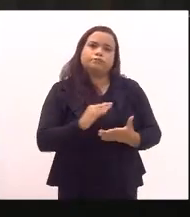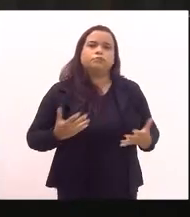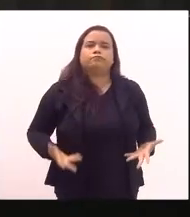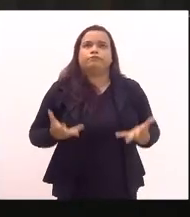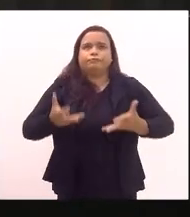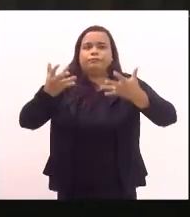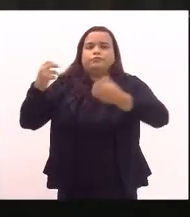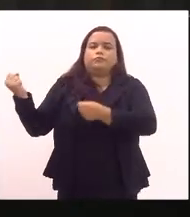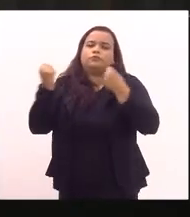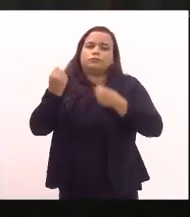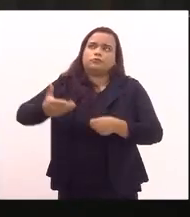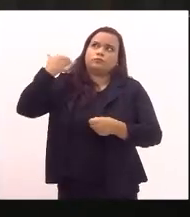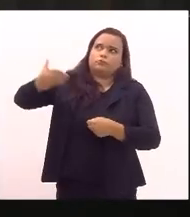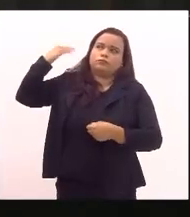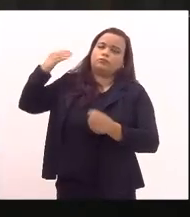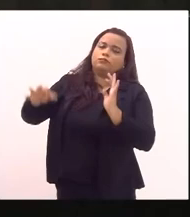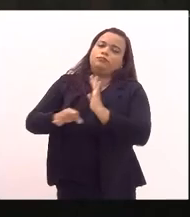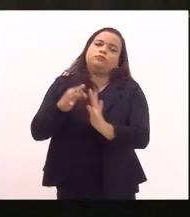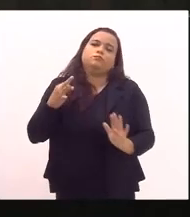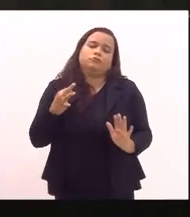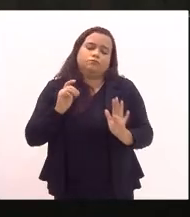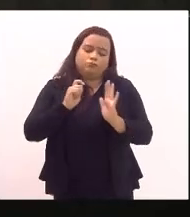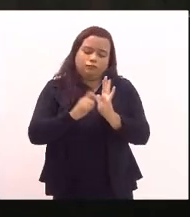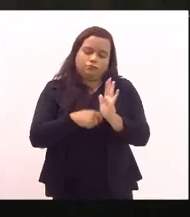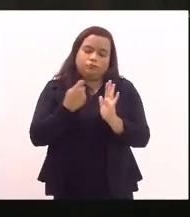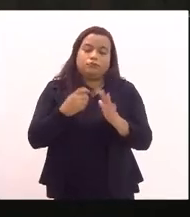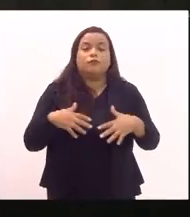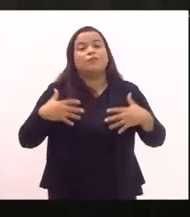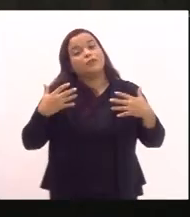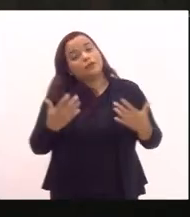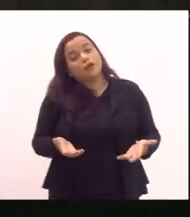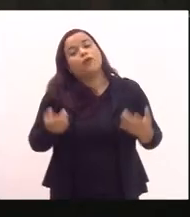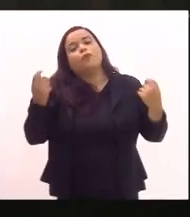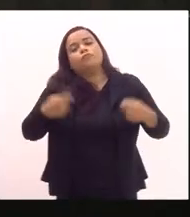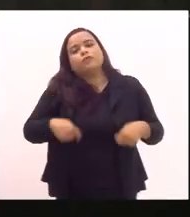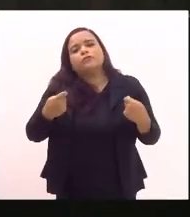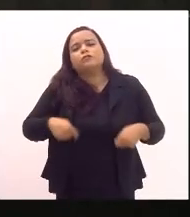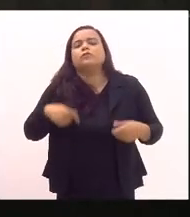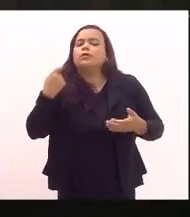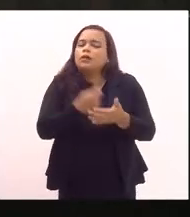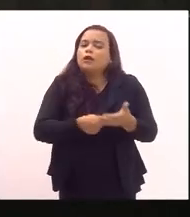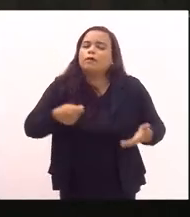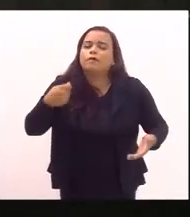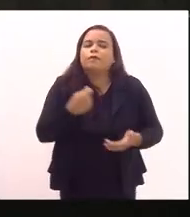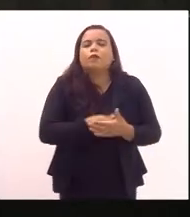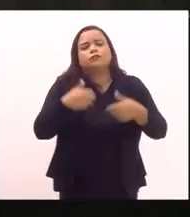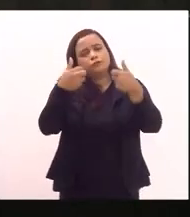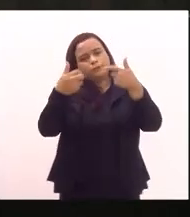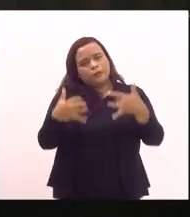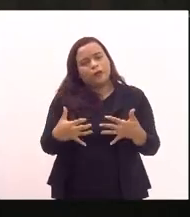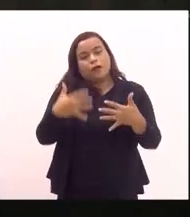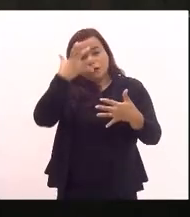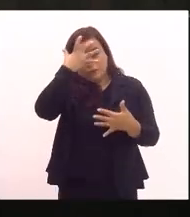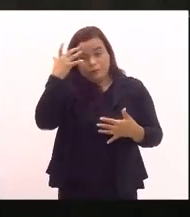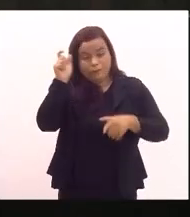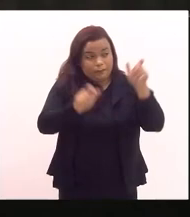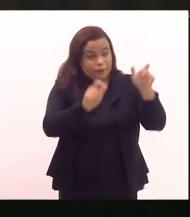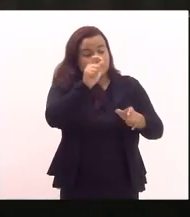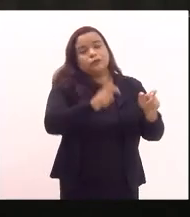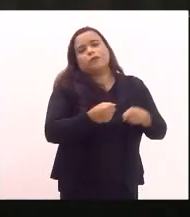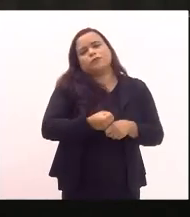potências da época né então é preciso que a gente Reforce que tão bem as pessoas